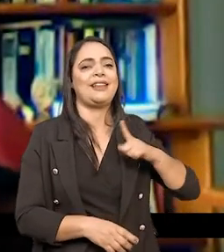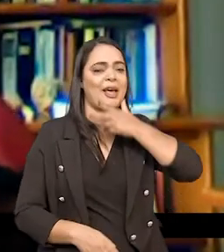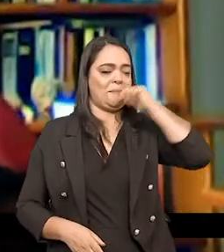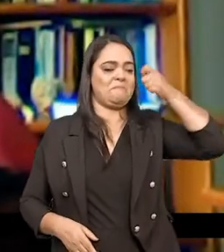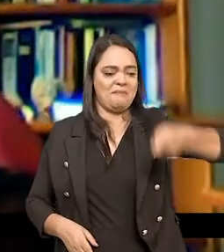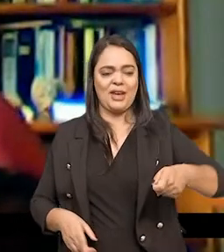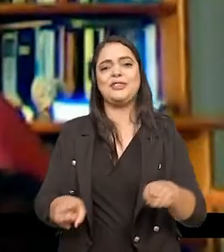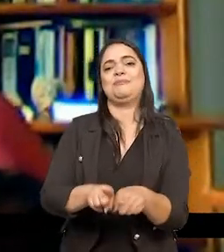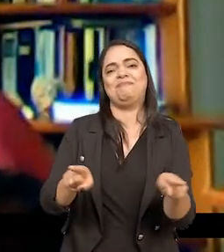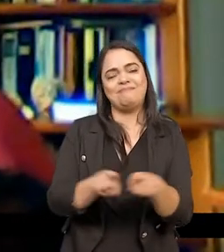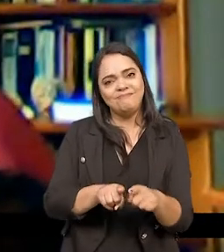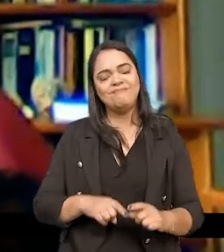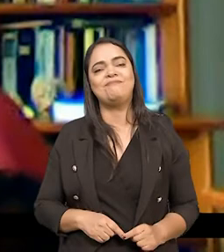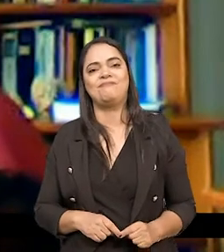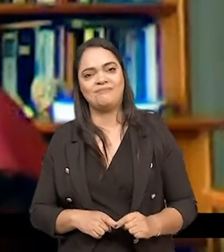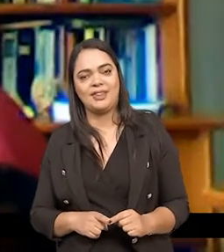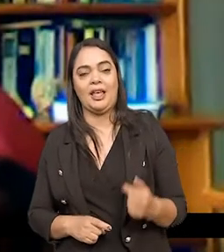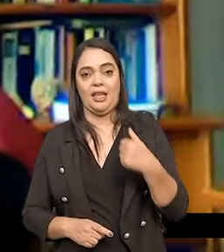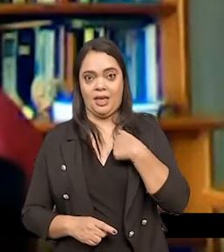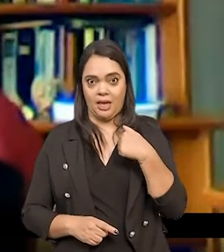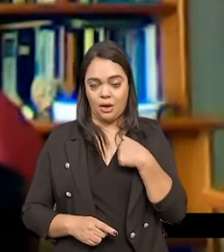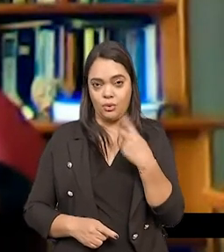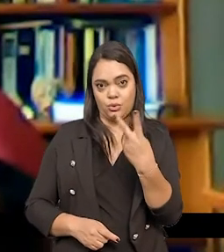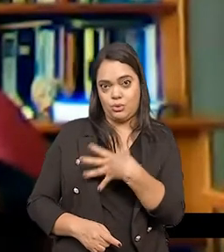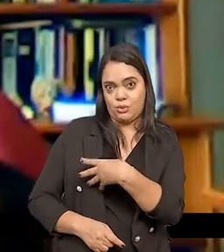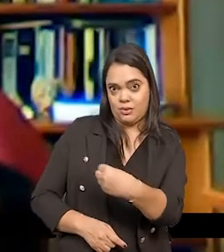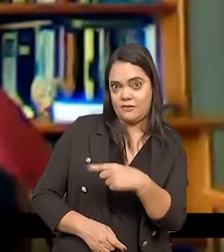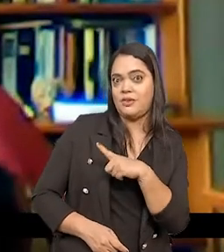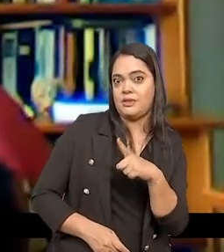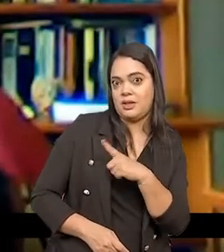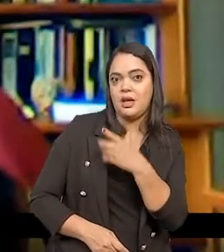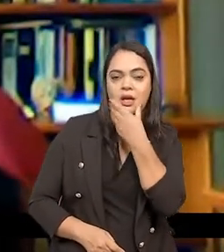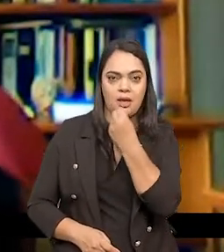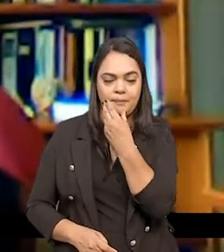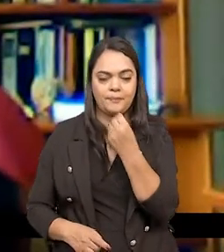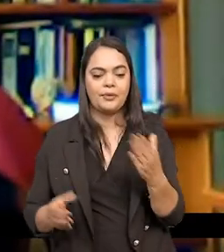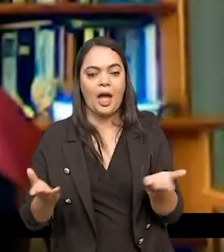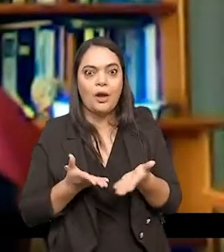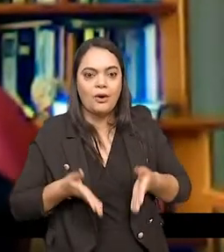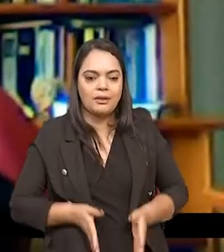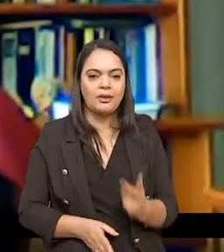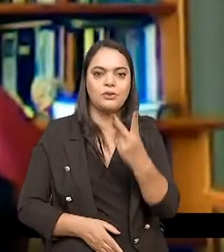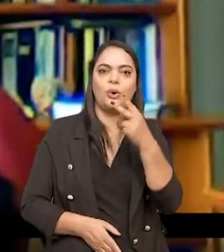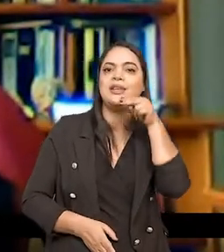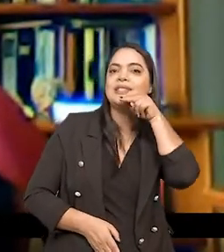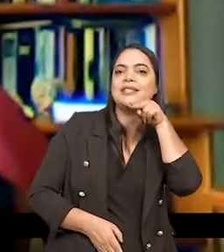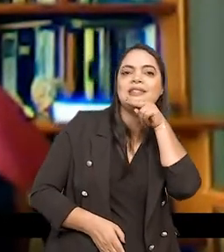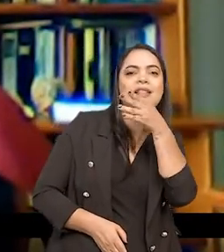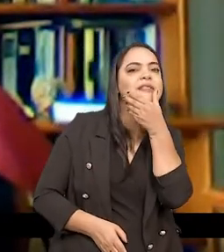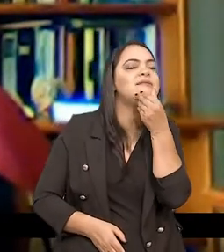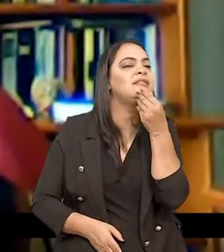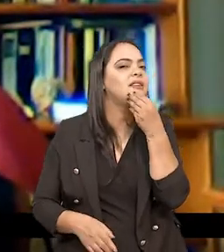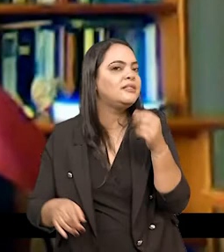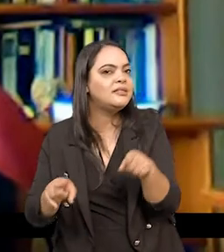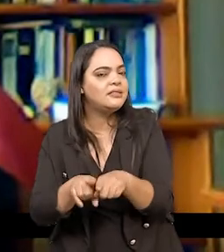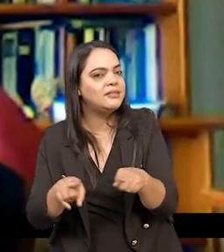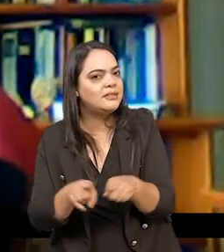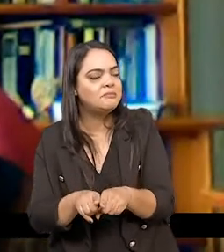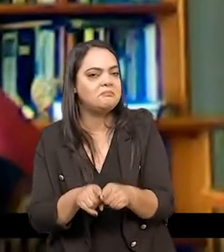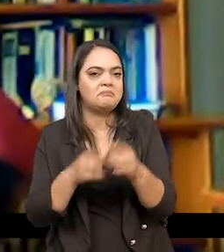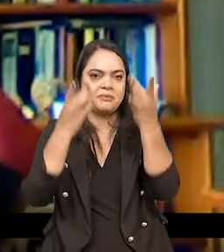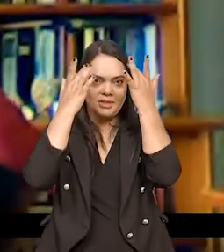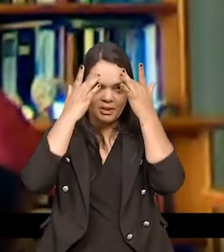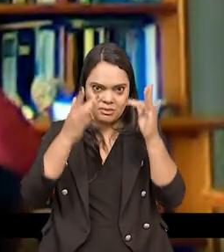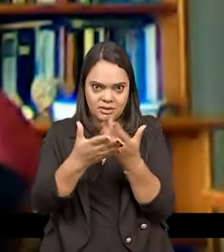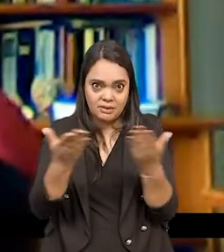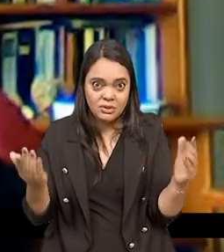também. Isso é um trabalho... Eu tenho dois filhos e agora tenho dois netinhos, né? Então, não